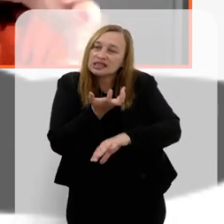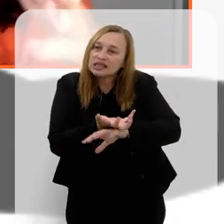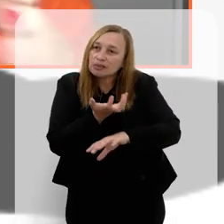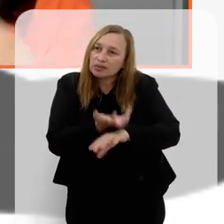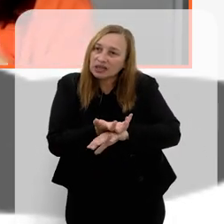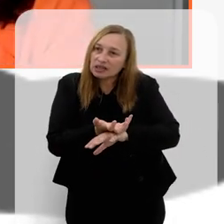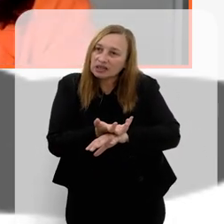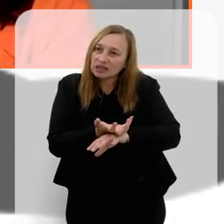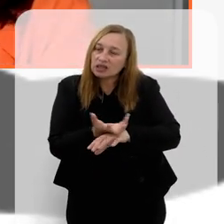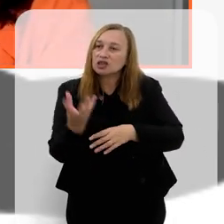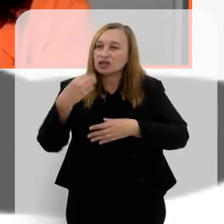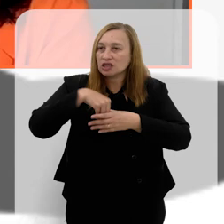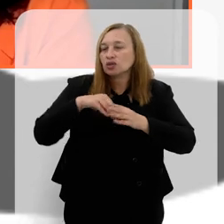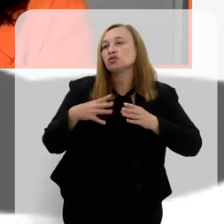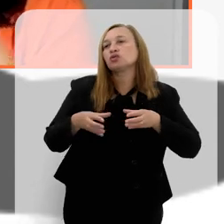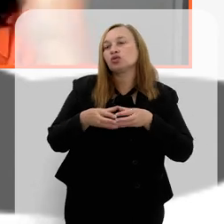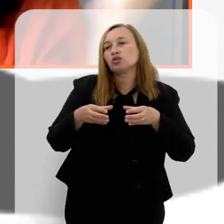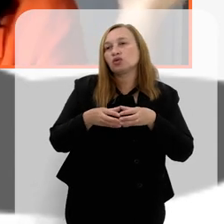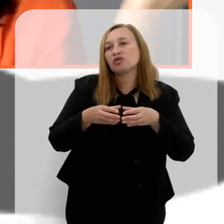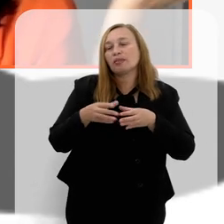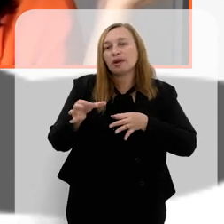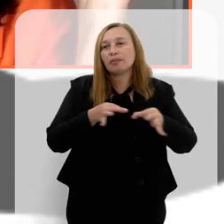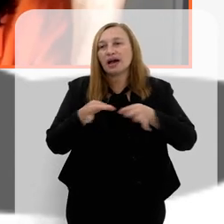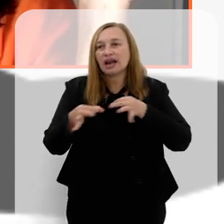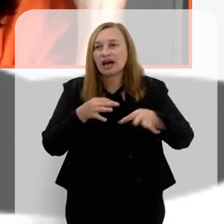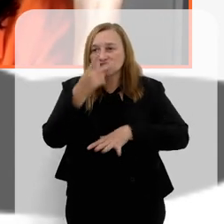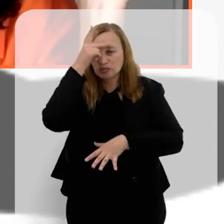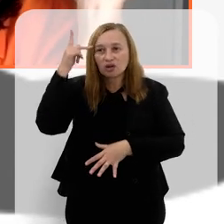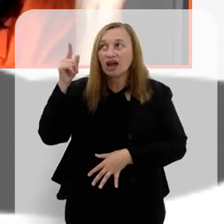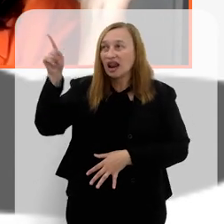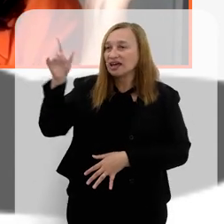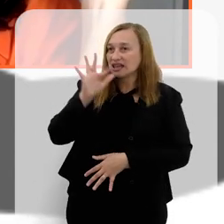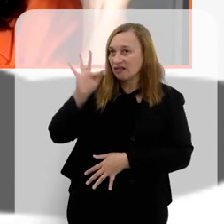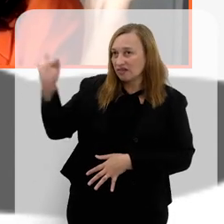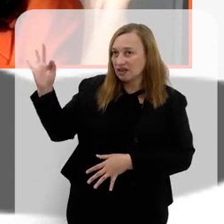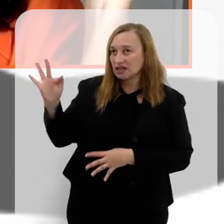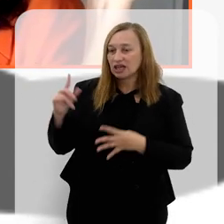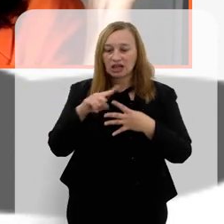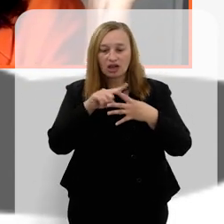vai preparar essas pessoas. Lá na França funcionava assim: